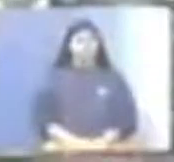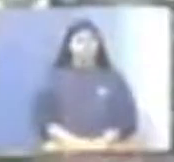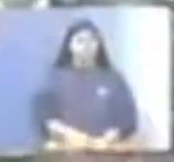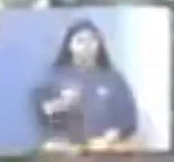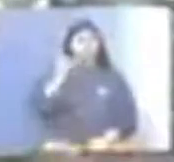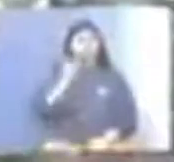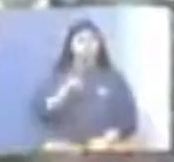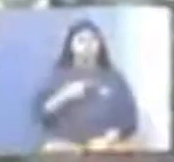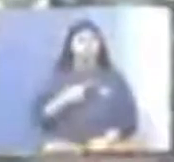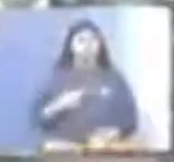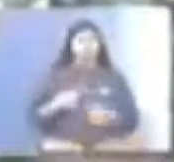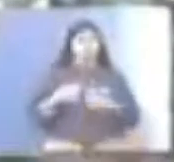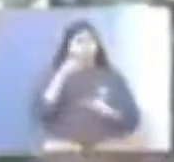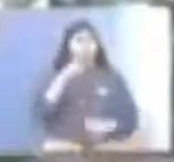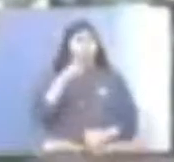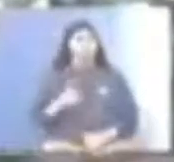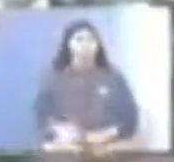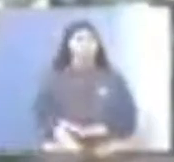Será que a sua estava lá?